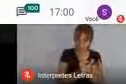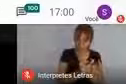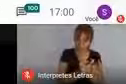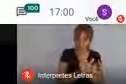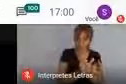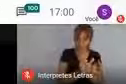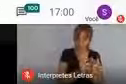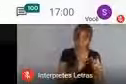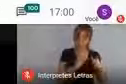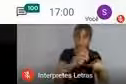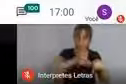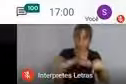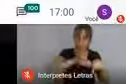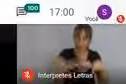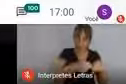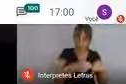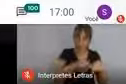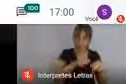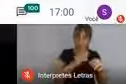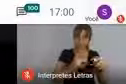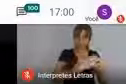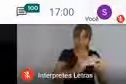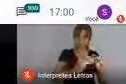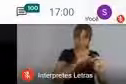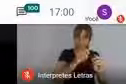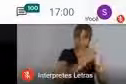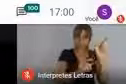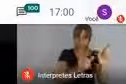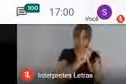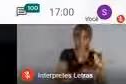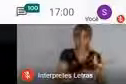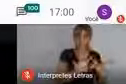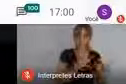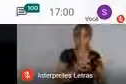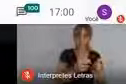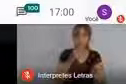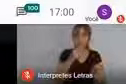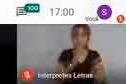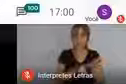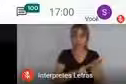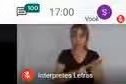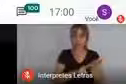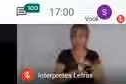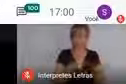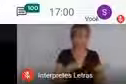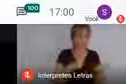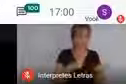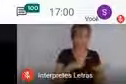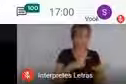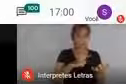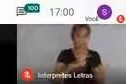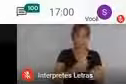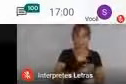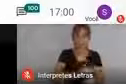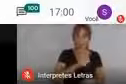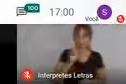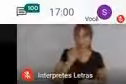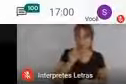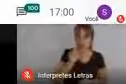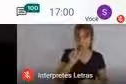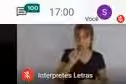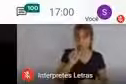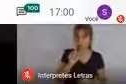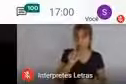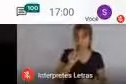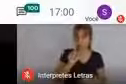essa carta, a carta L01, foi elaborada sobre a questão número 1 do questionário